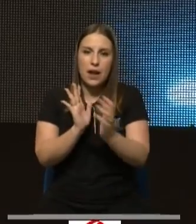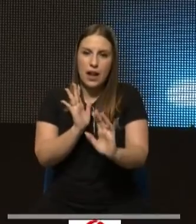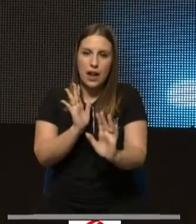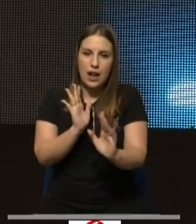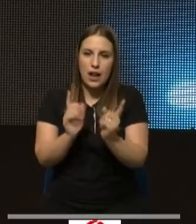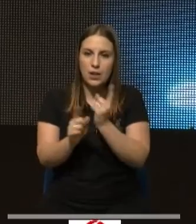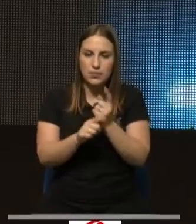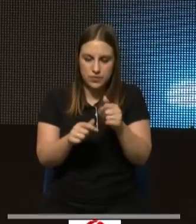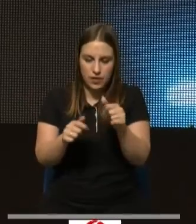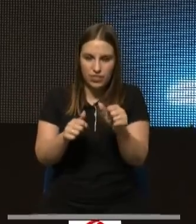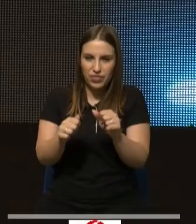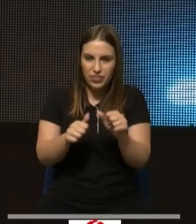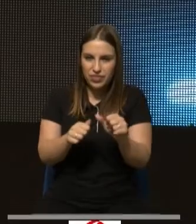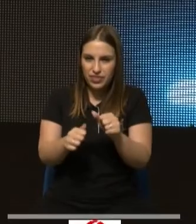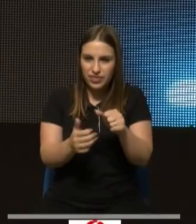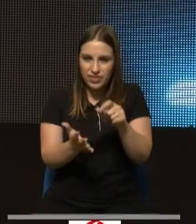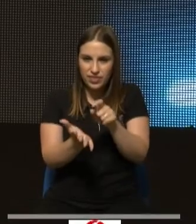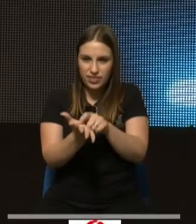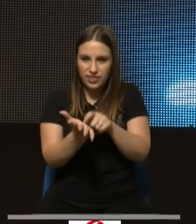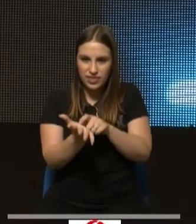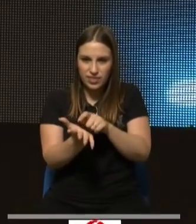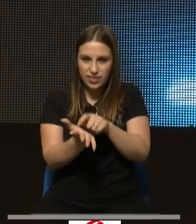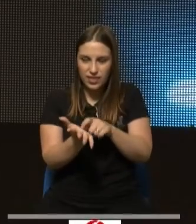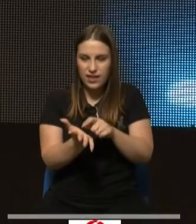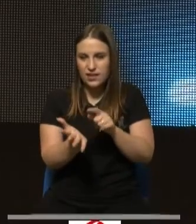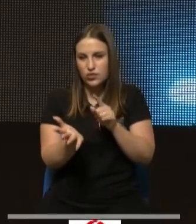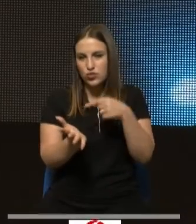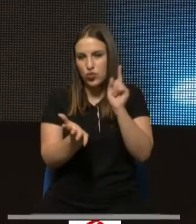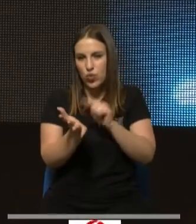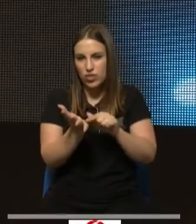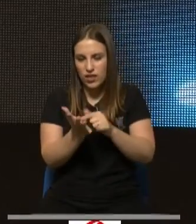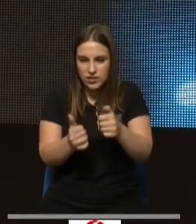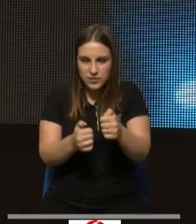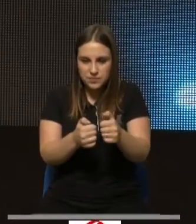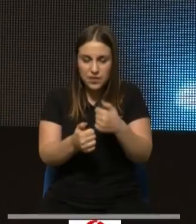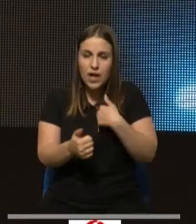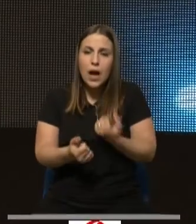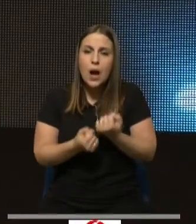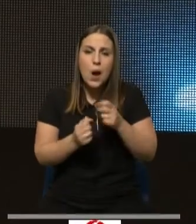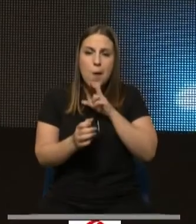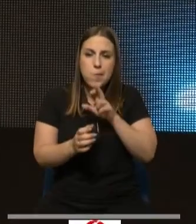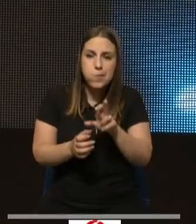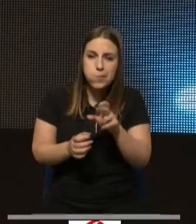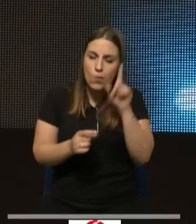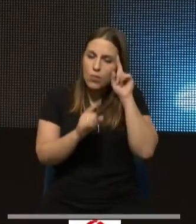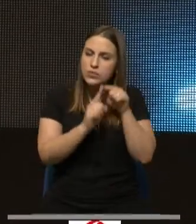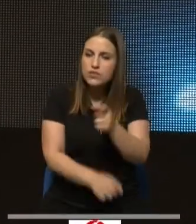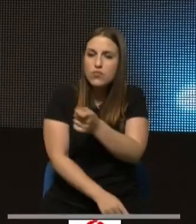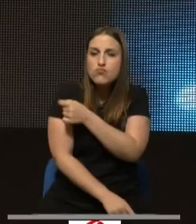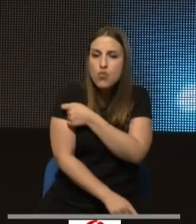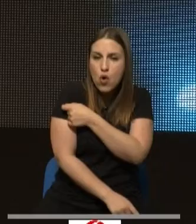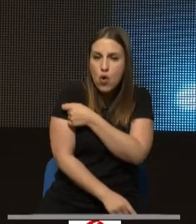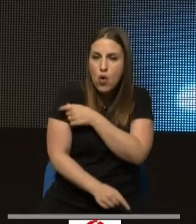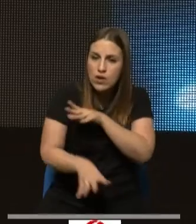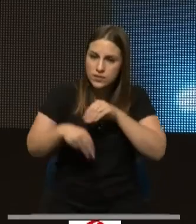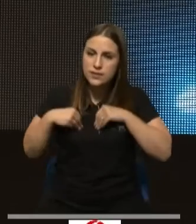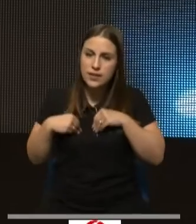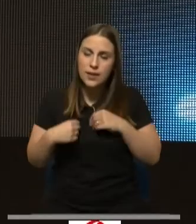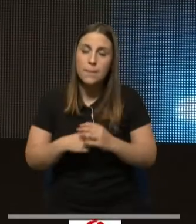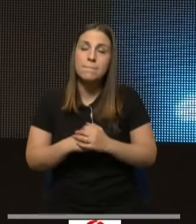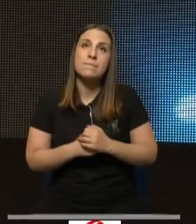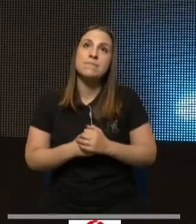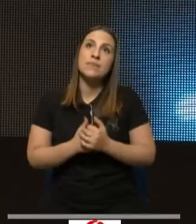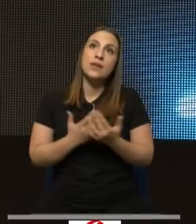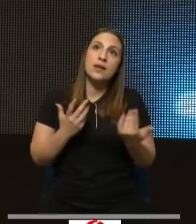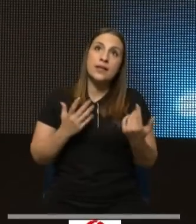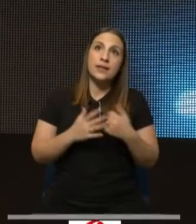ainda se escrevia com as 3 letras. Dizia, eu não consigo responder a esta mensagem para levar a minha vacina." E esta